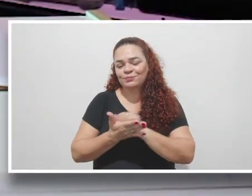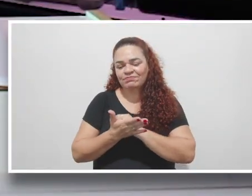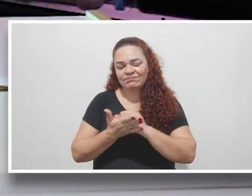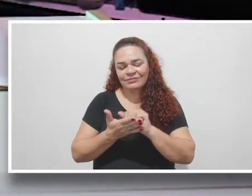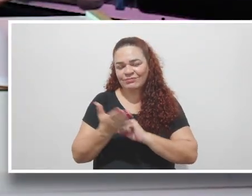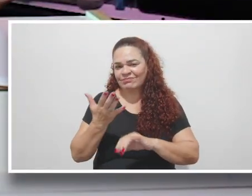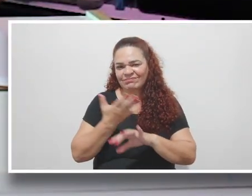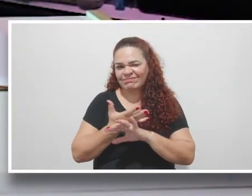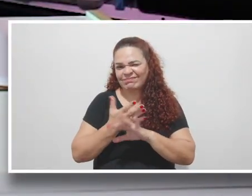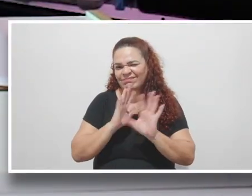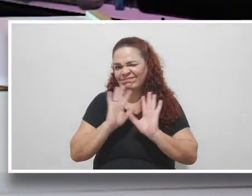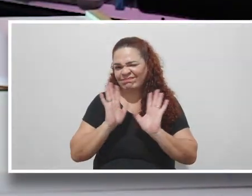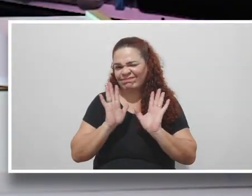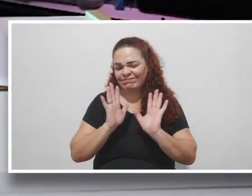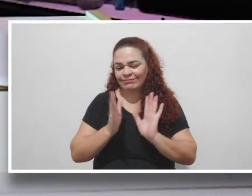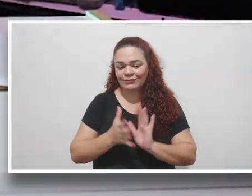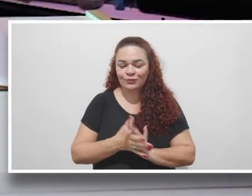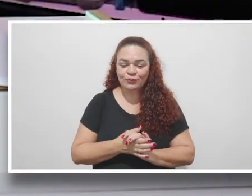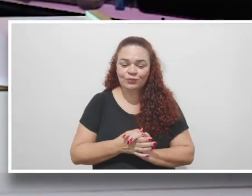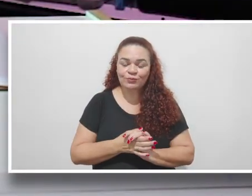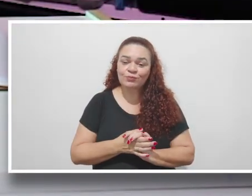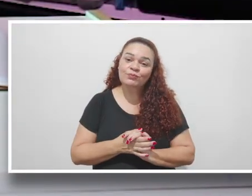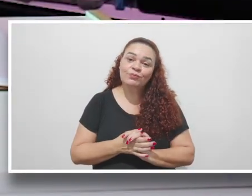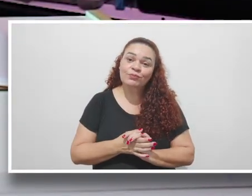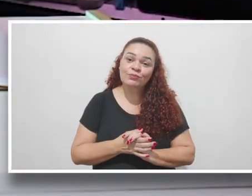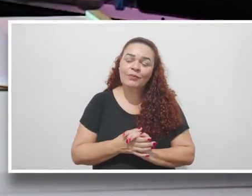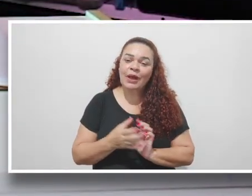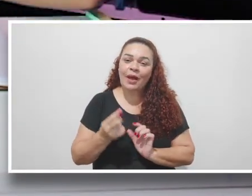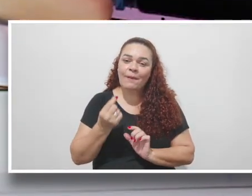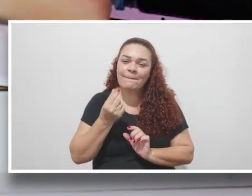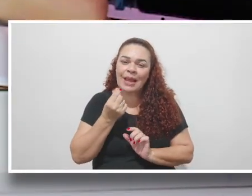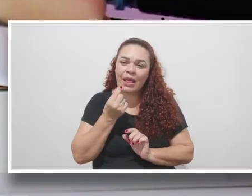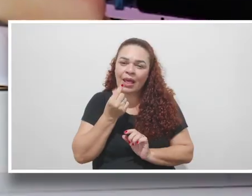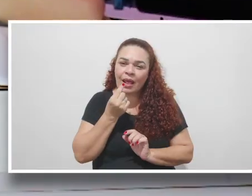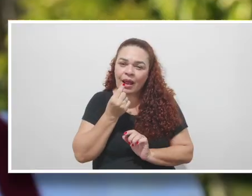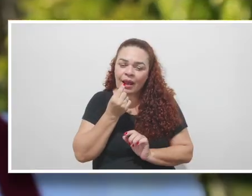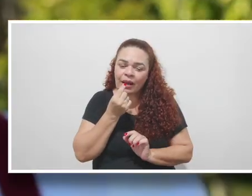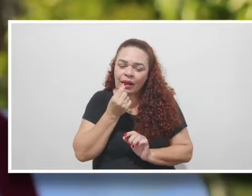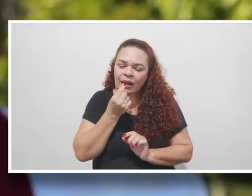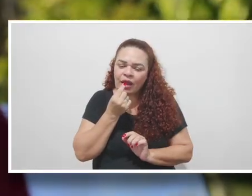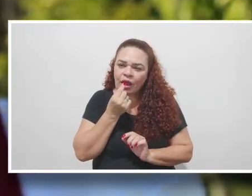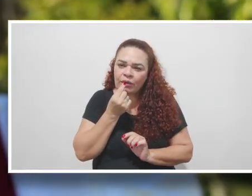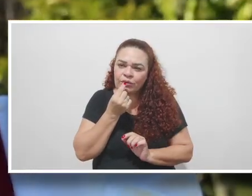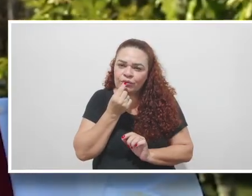Não. Abacaxi não. Era uma balinha.